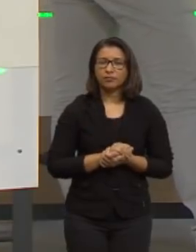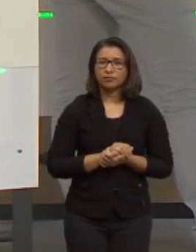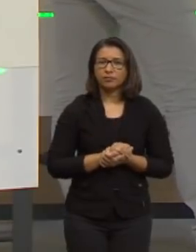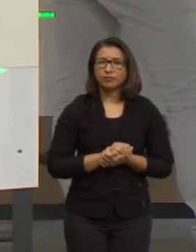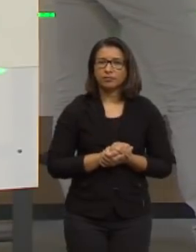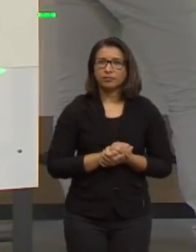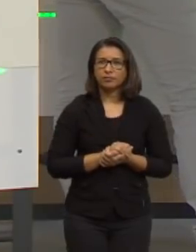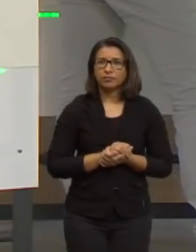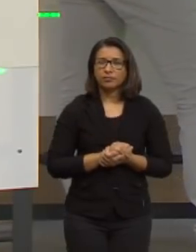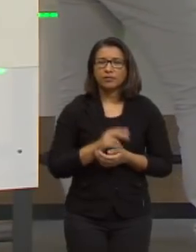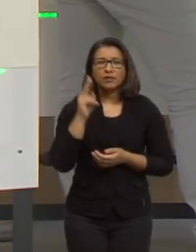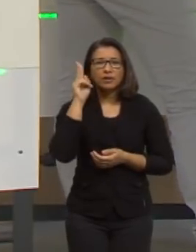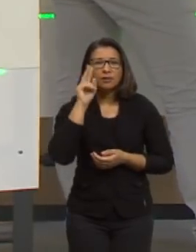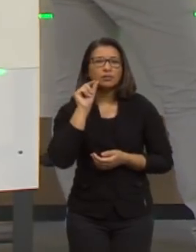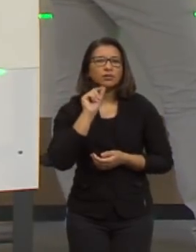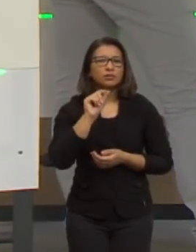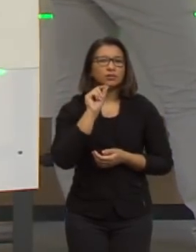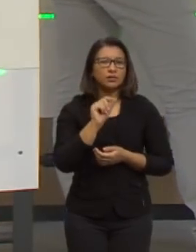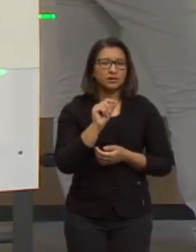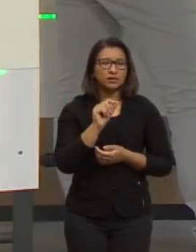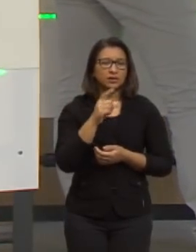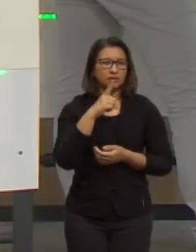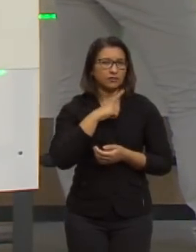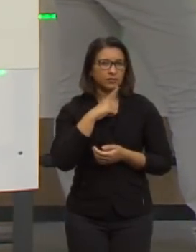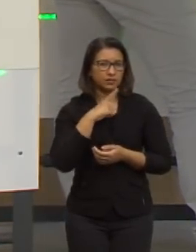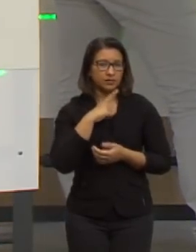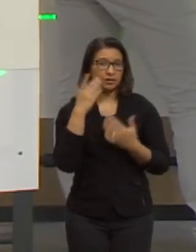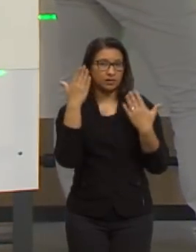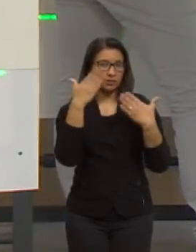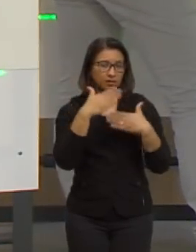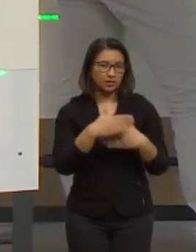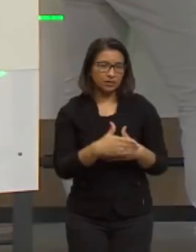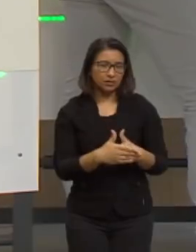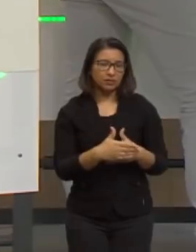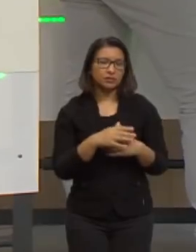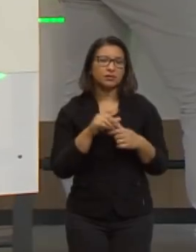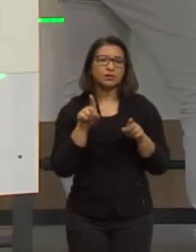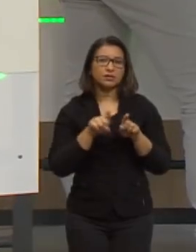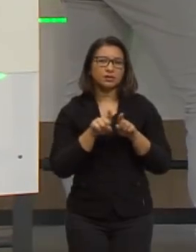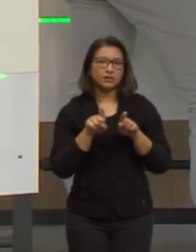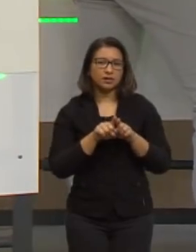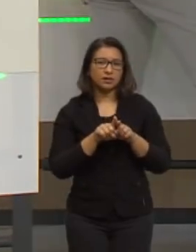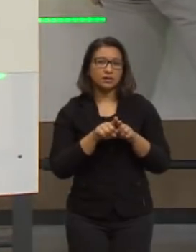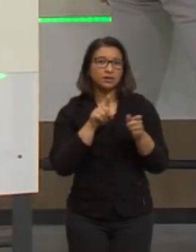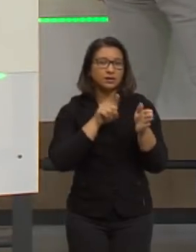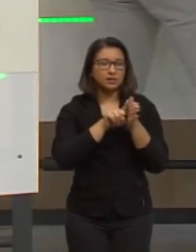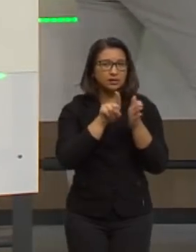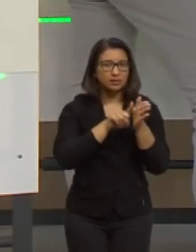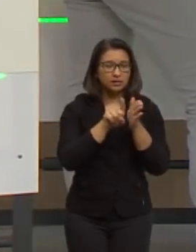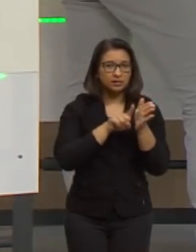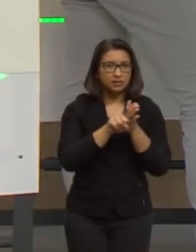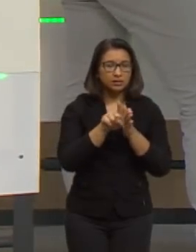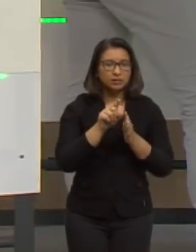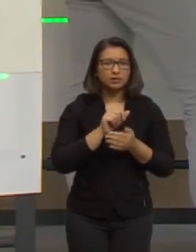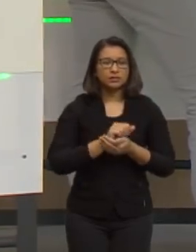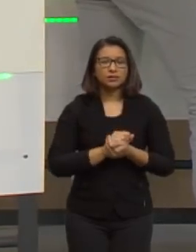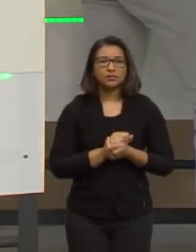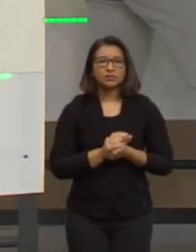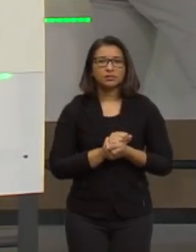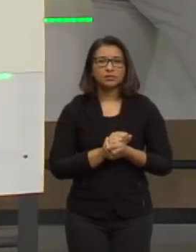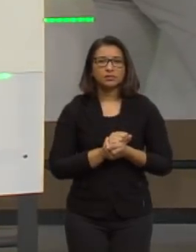muita lembrando que lá vocês vão ter na na prova e as questões né